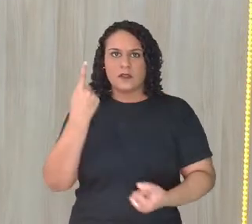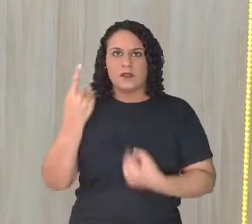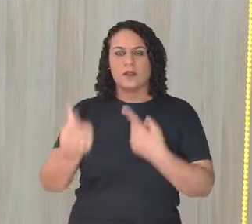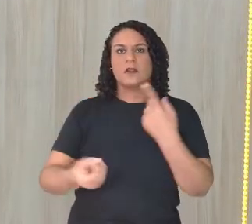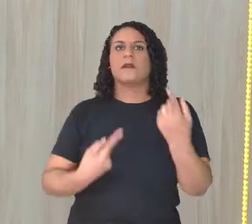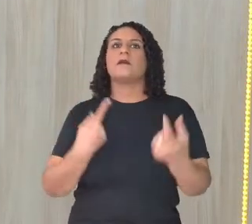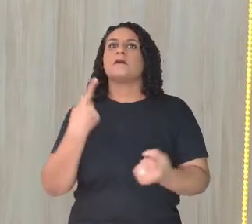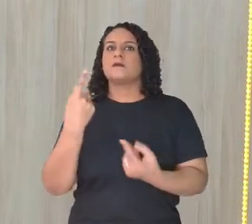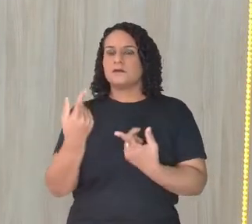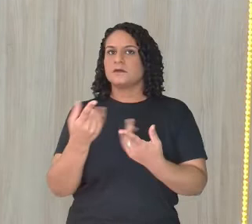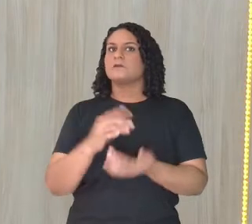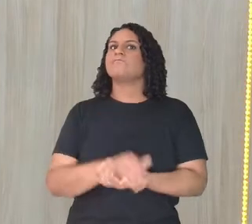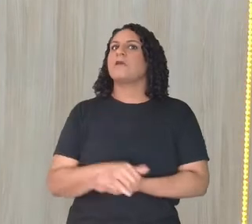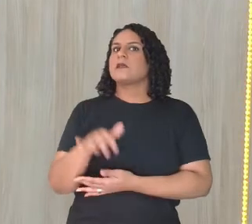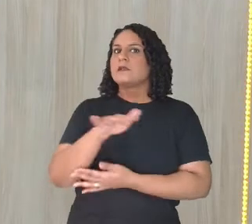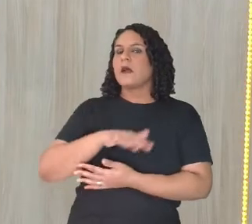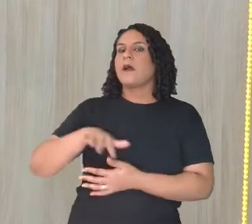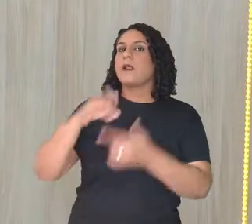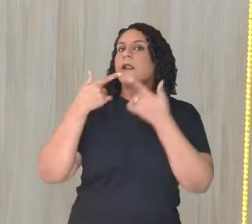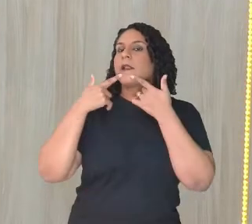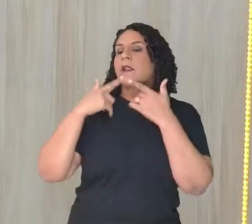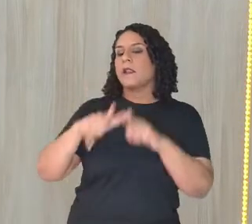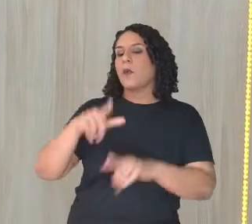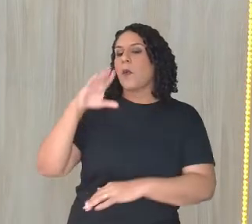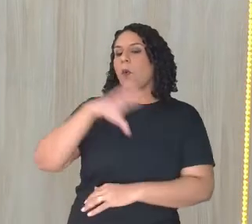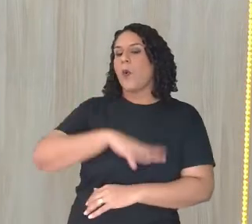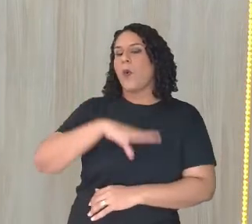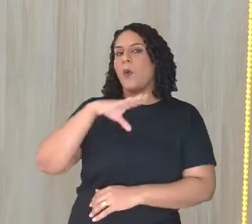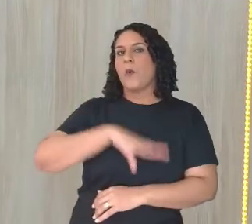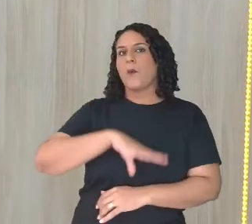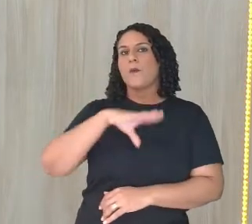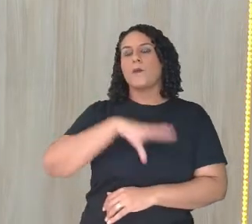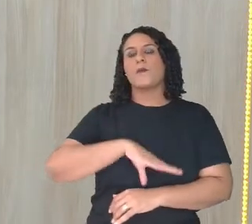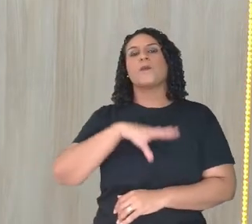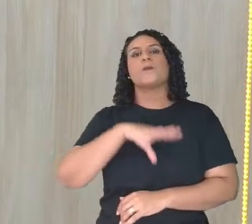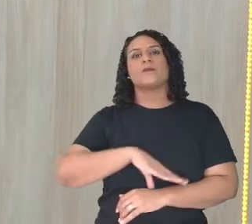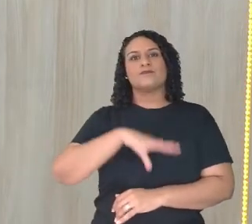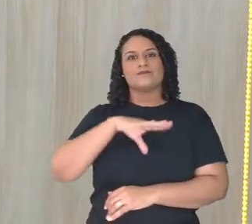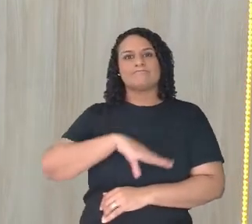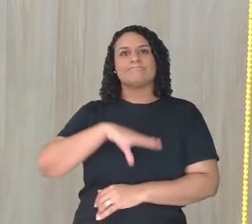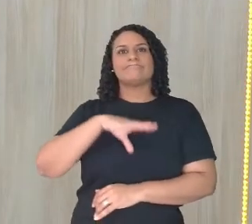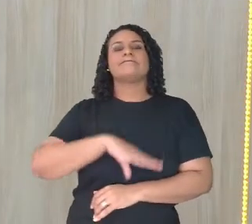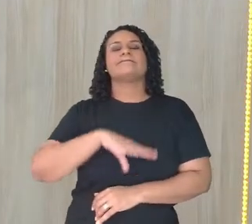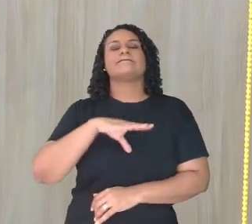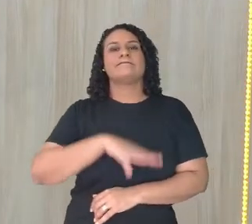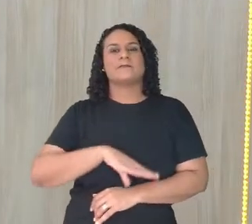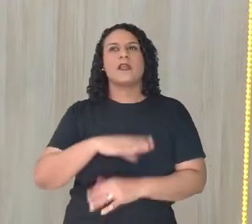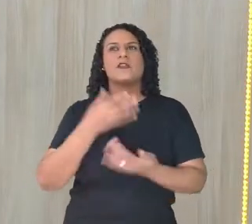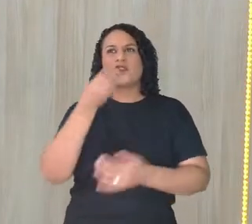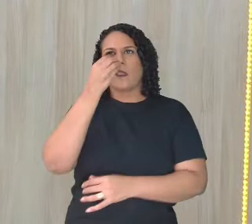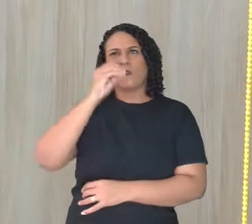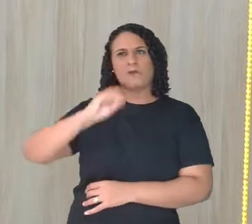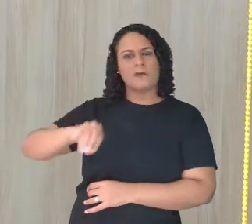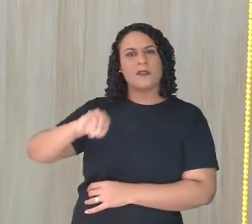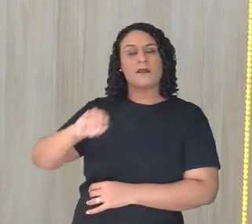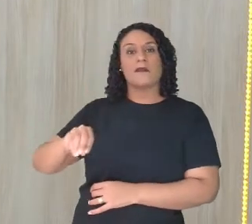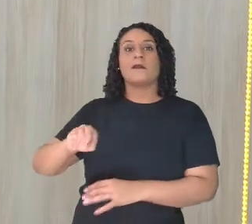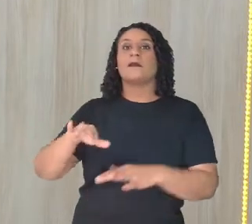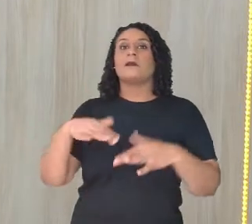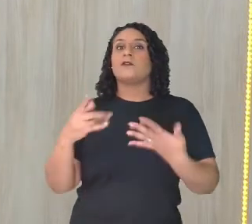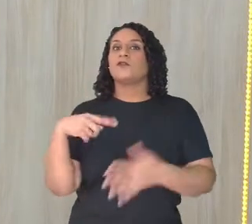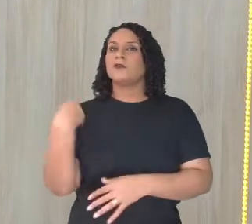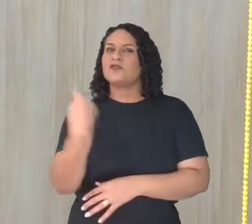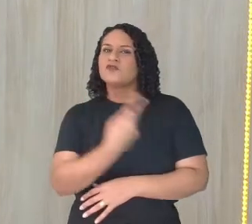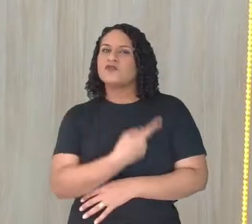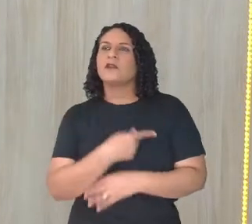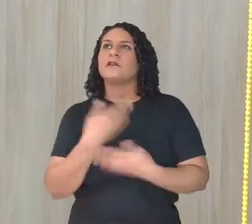eixo da língua portuguesa é deixado de lado. E quando a gente vai, né, alcançando nossa vida